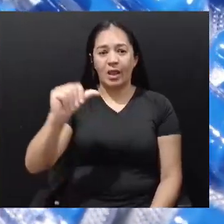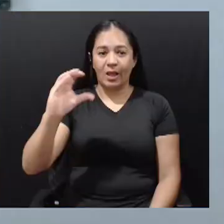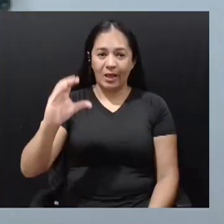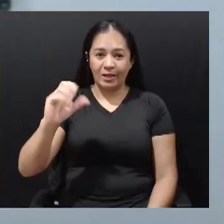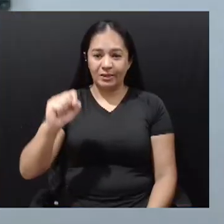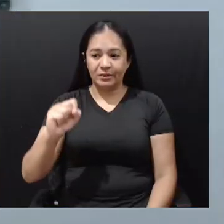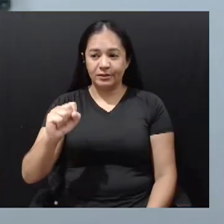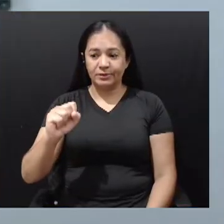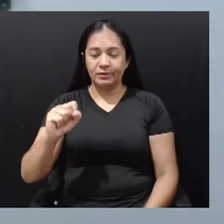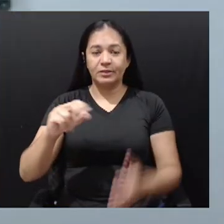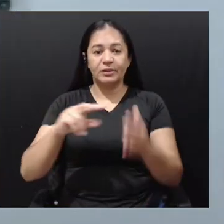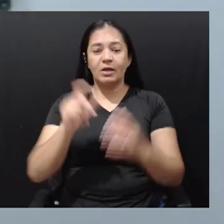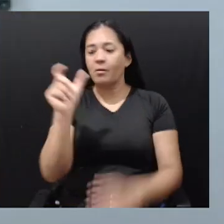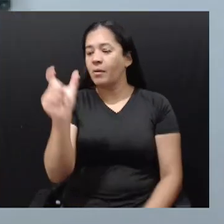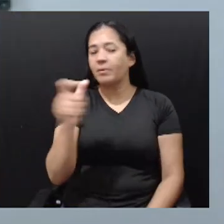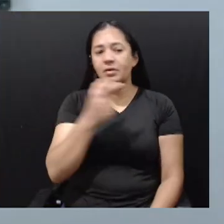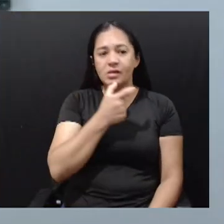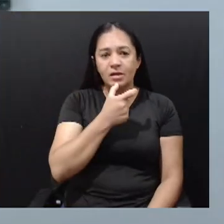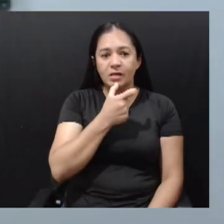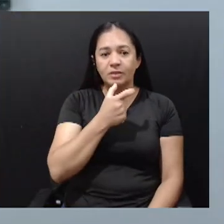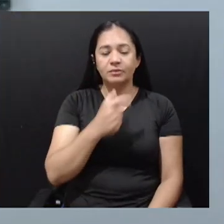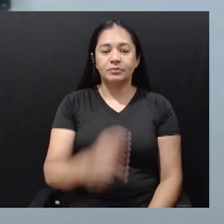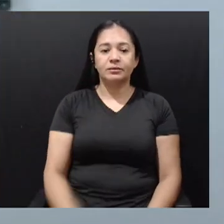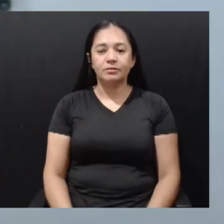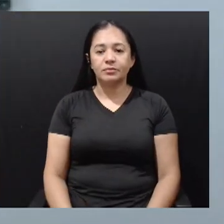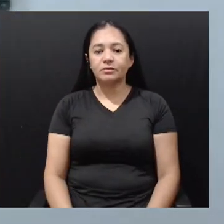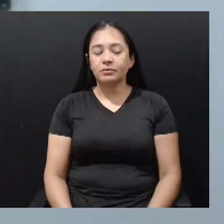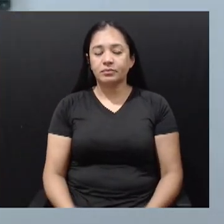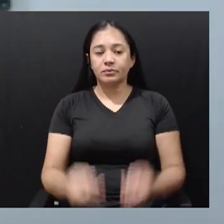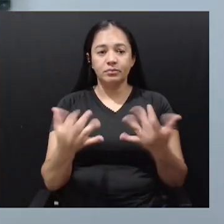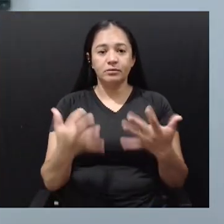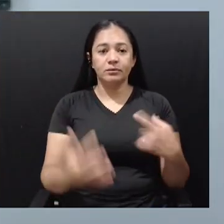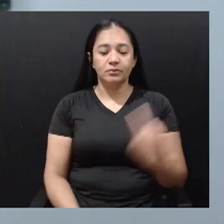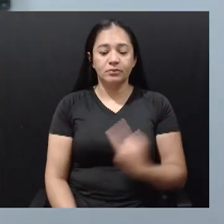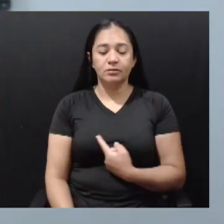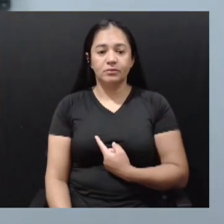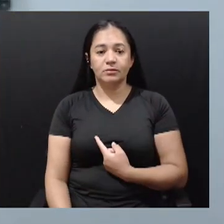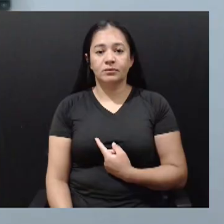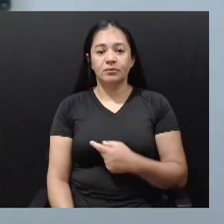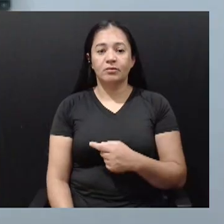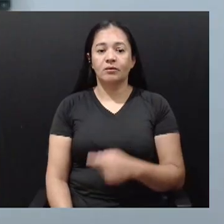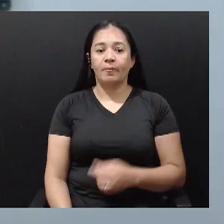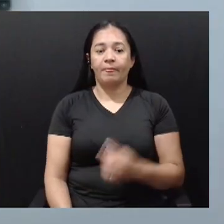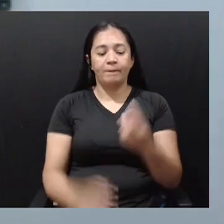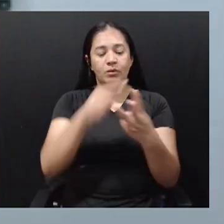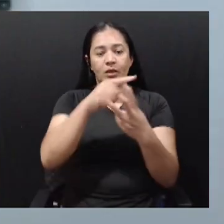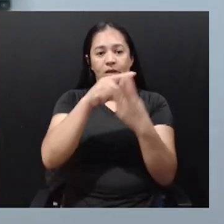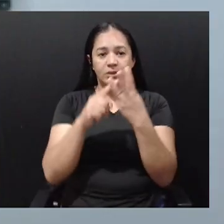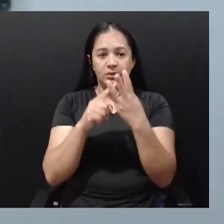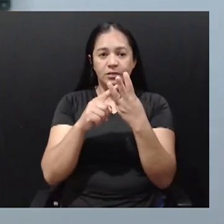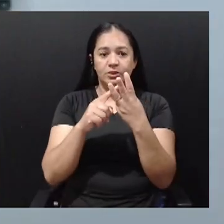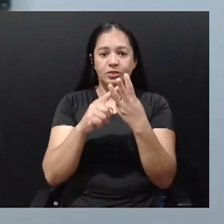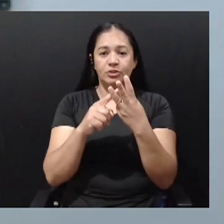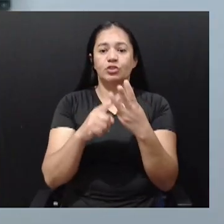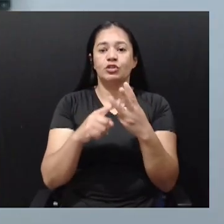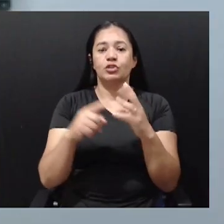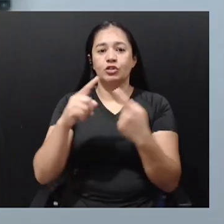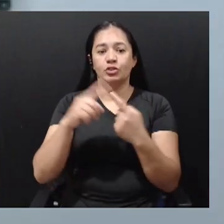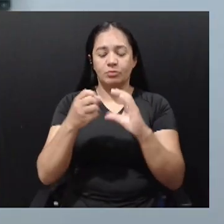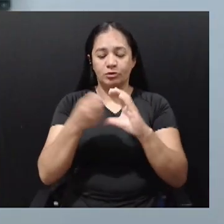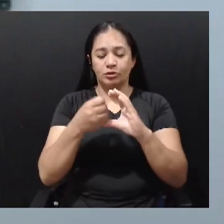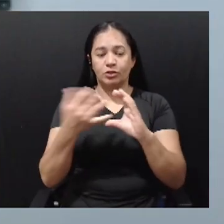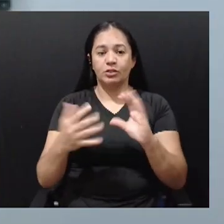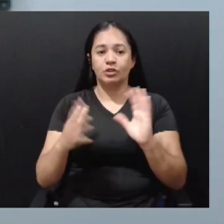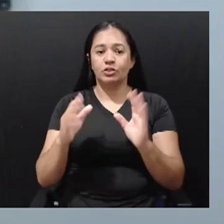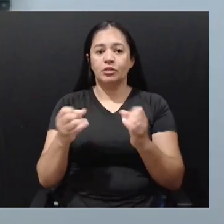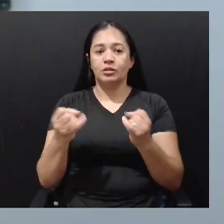Contraception, ela traz para a gente esses métodos com essas três características que eu acabei de falar, né? A